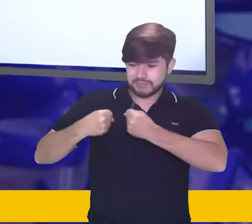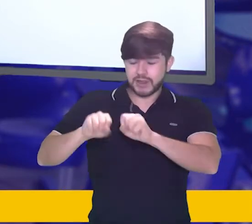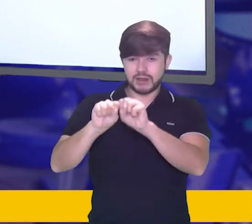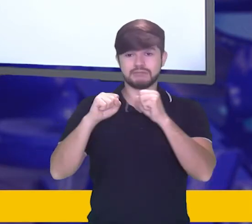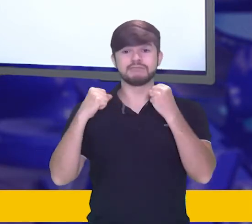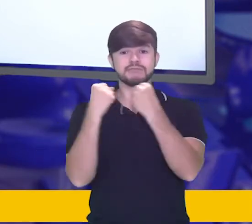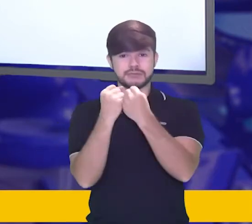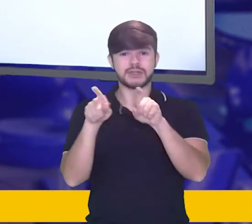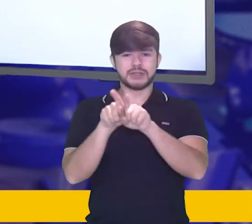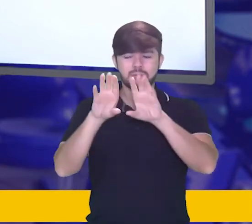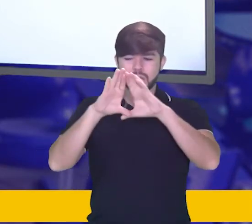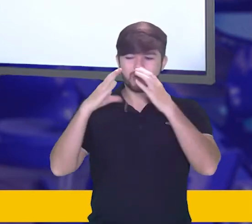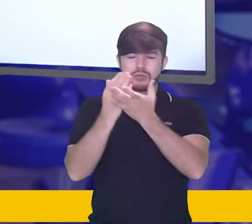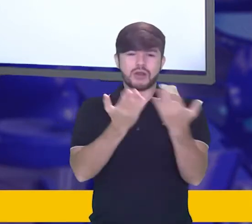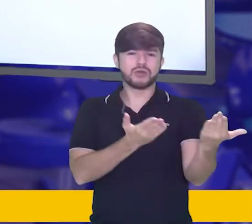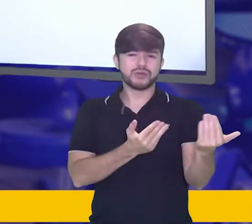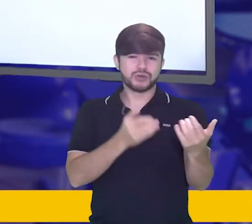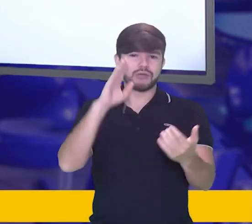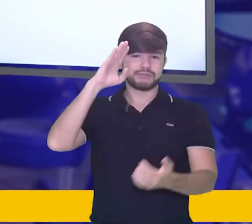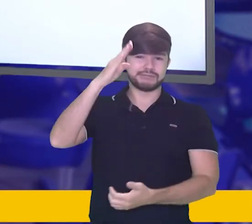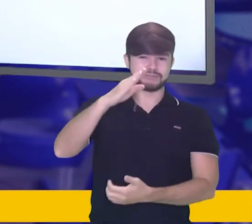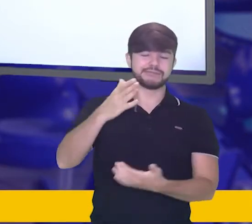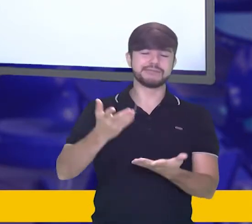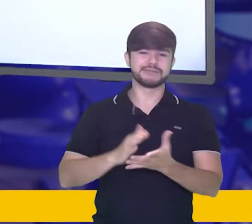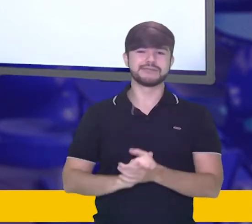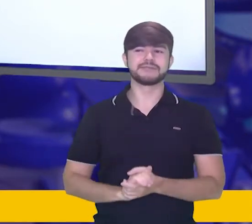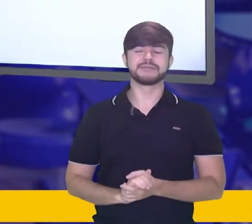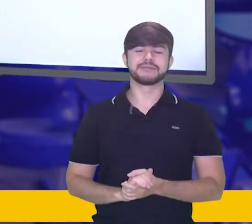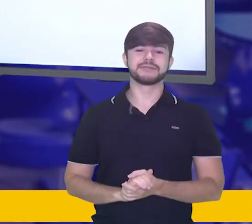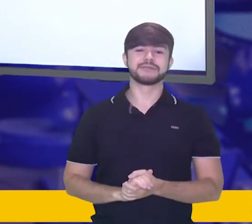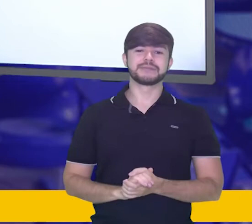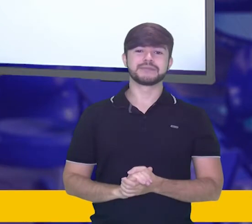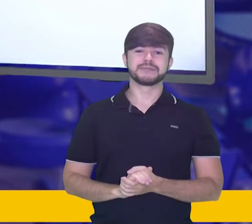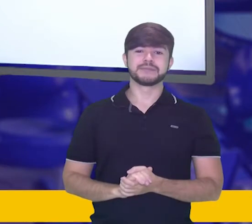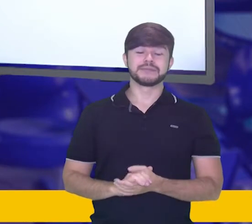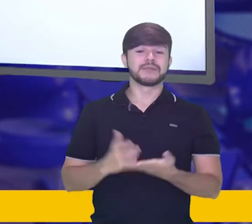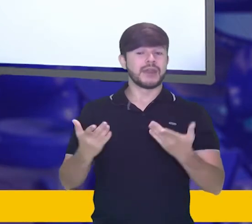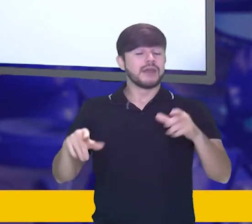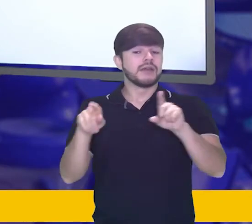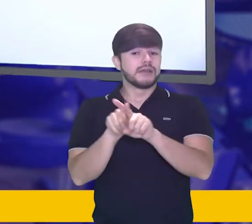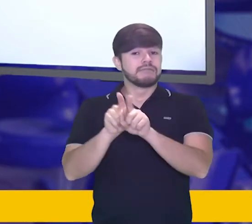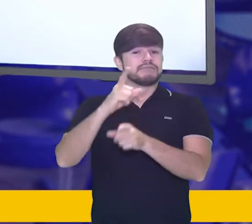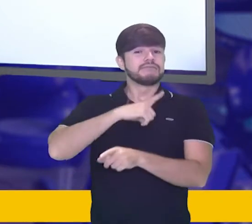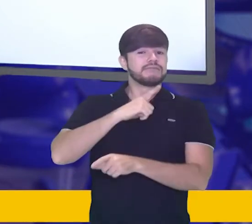e ações da sociedade e a comunidade jovem, principalmente.